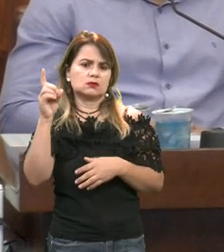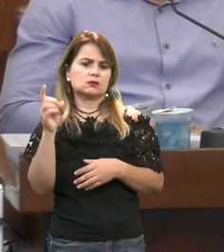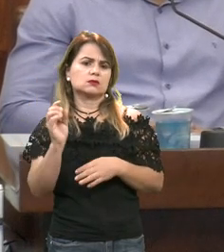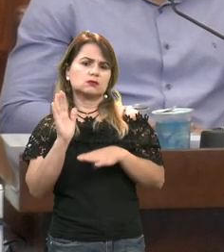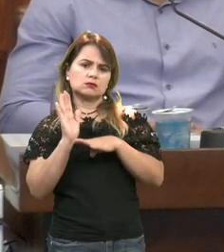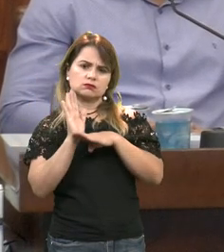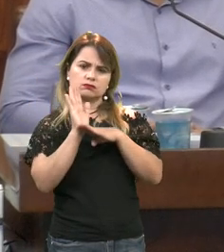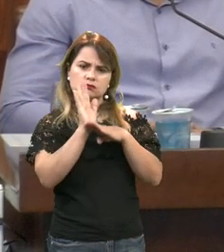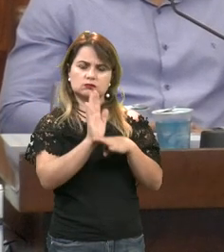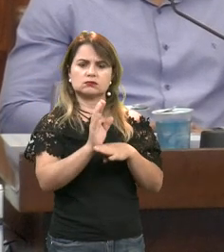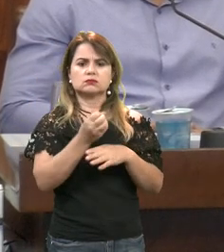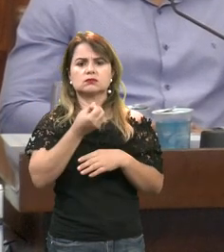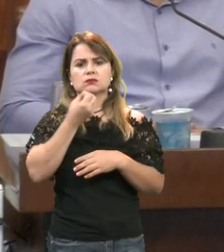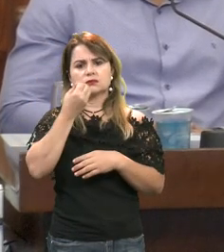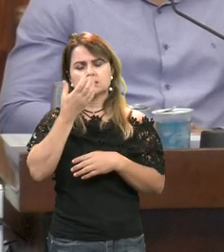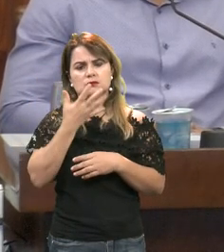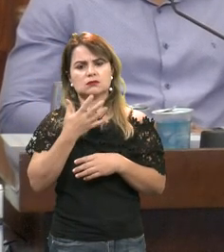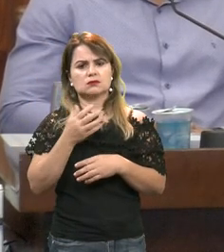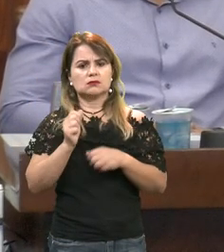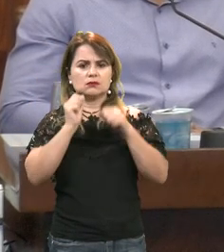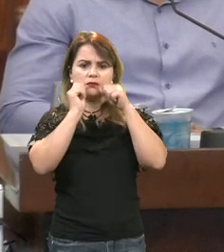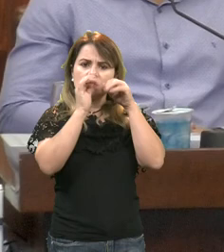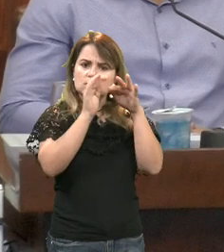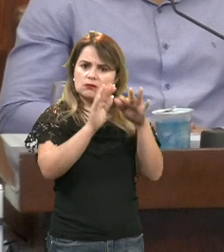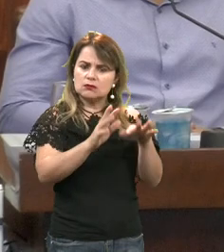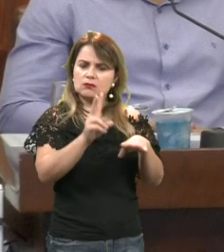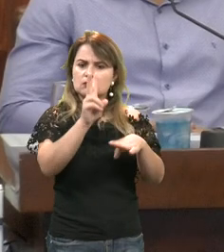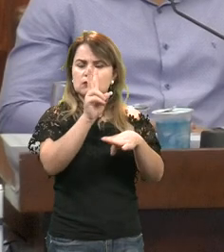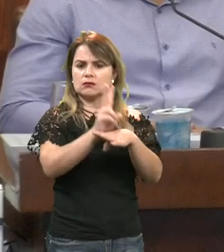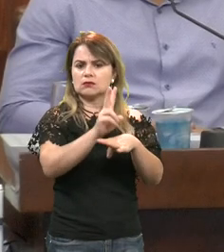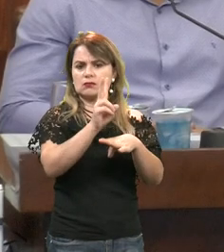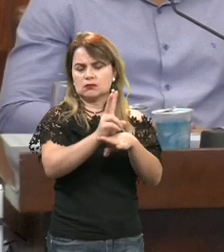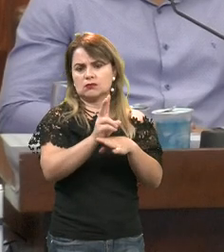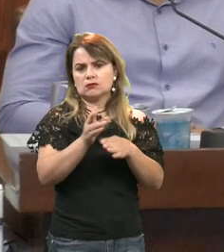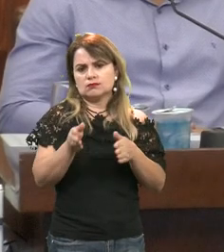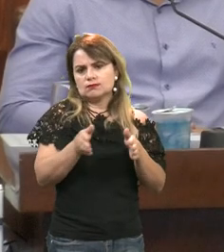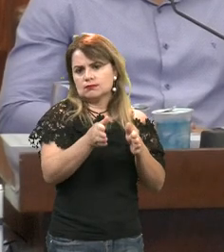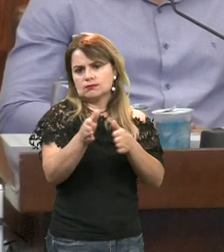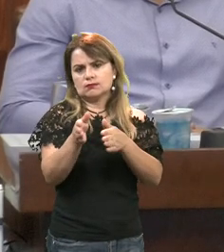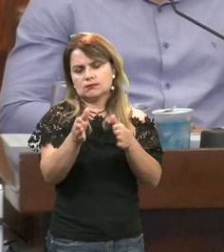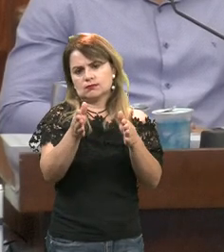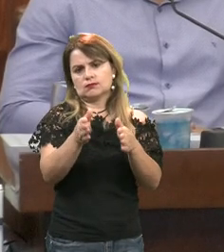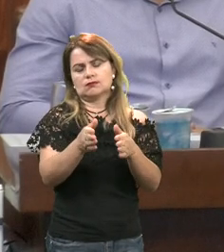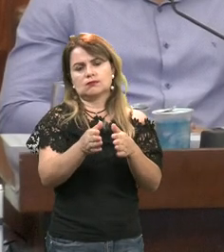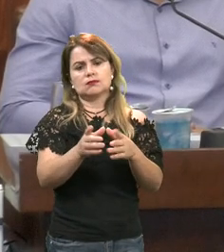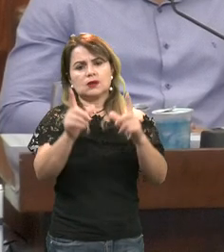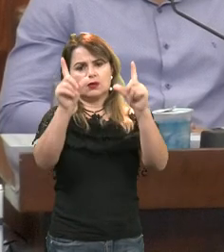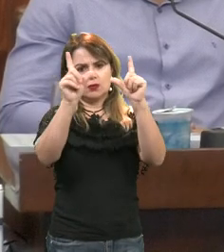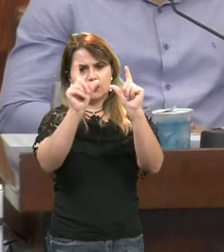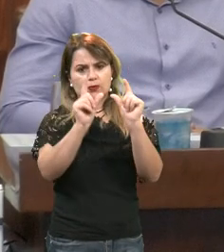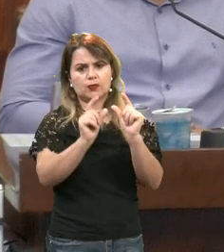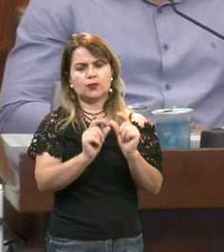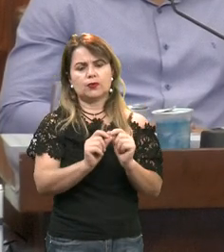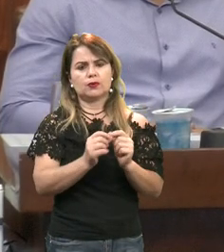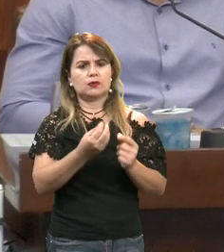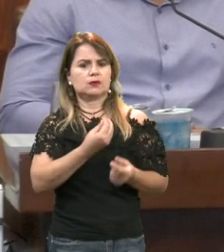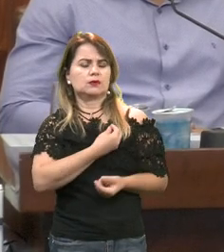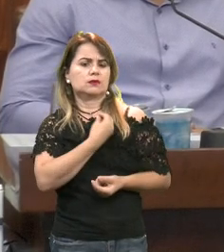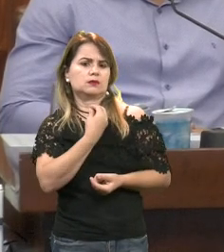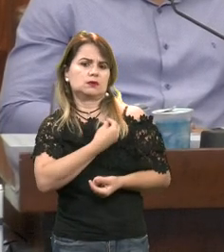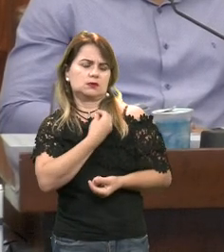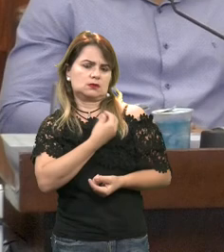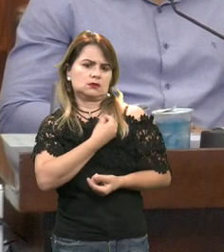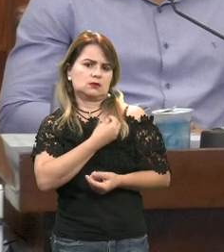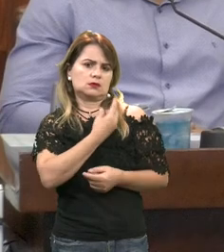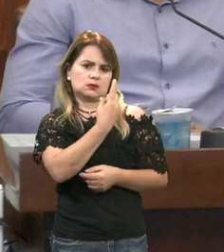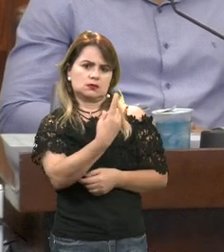bondade, possa abençoar, proteger, guiar, amenizar a vida de cada um de